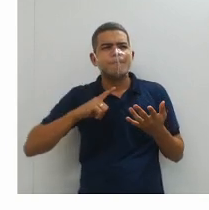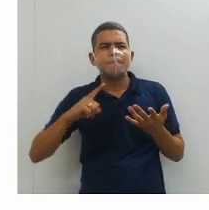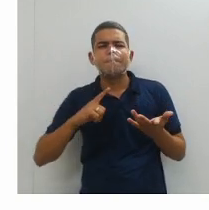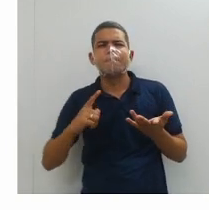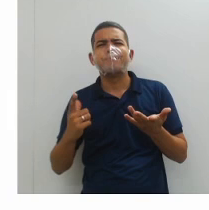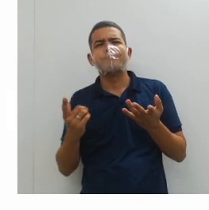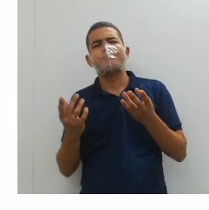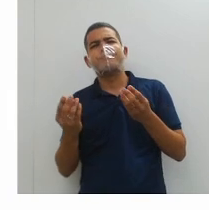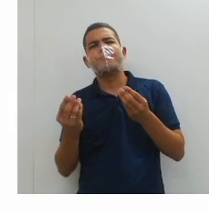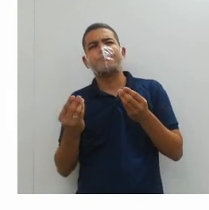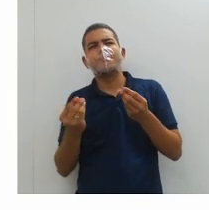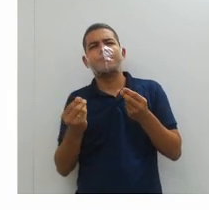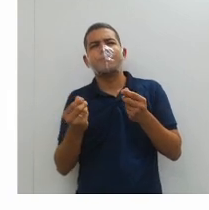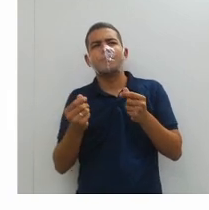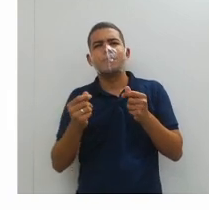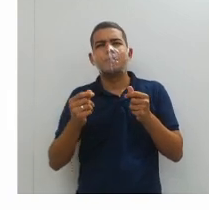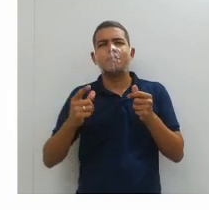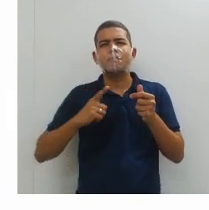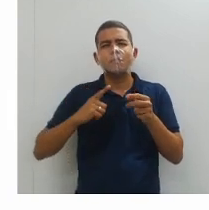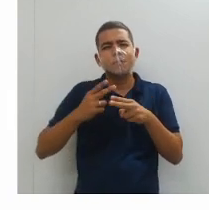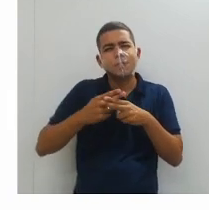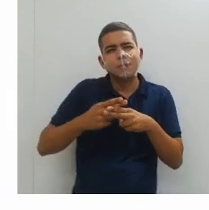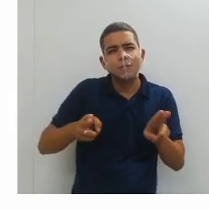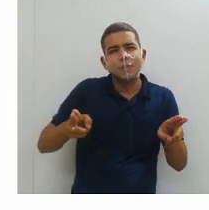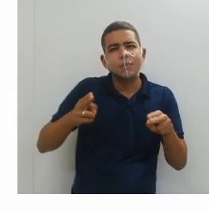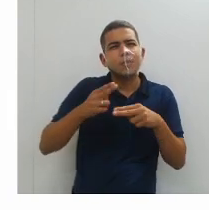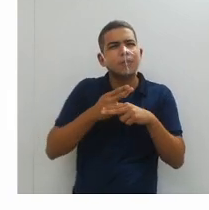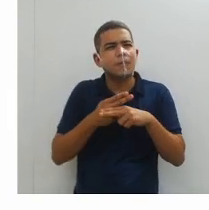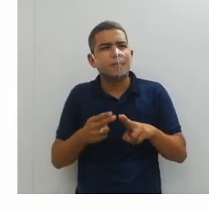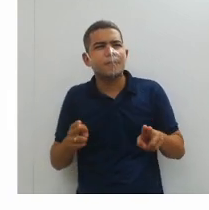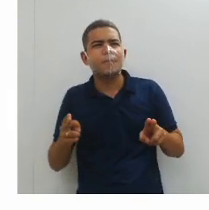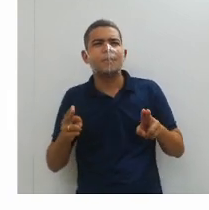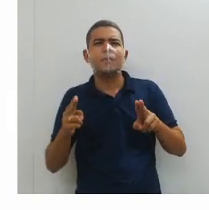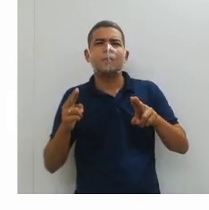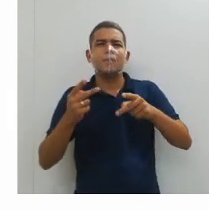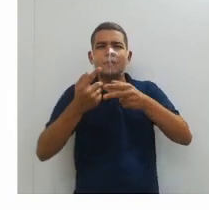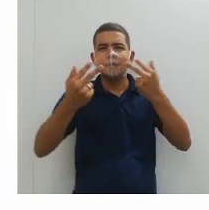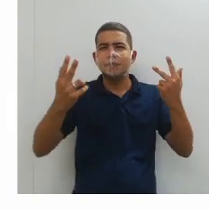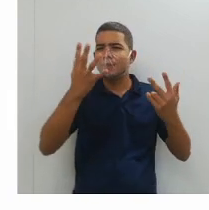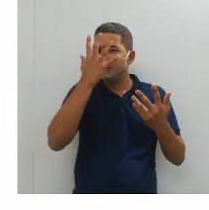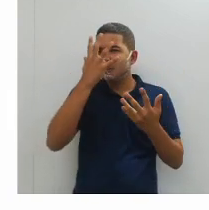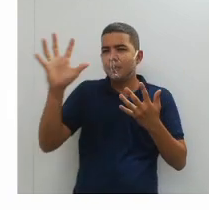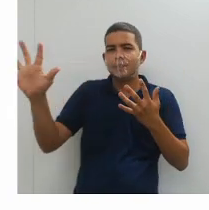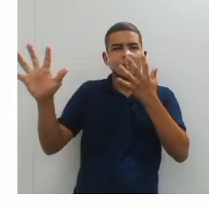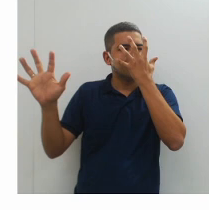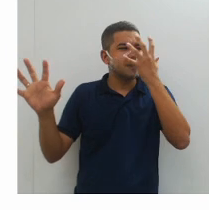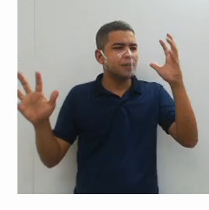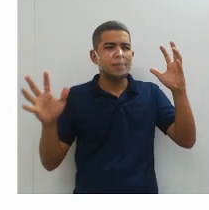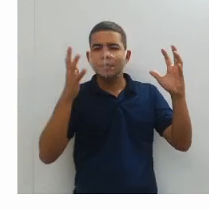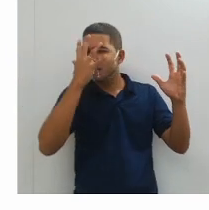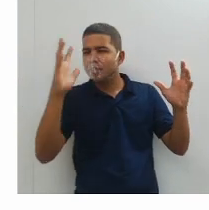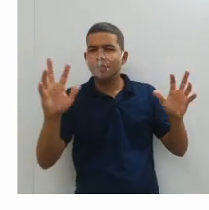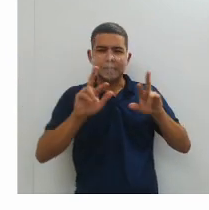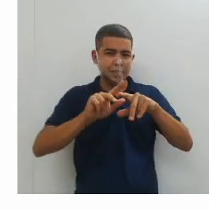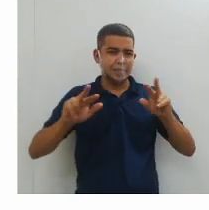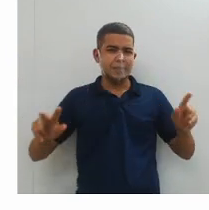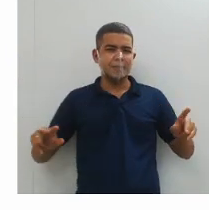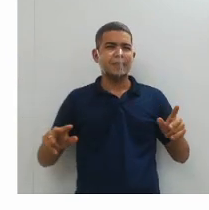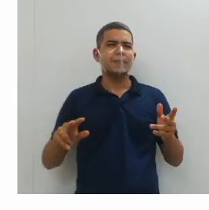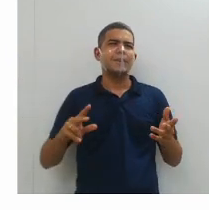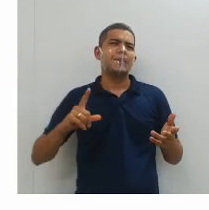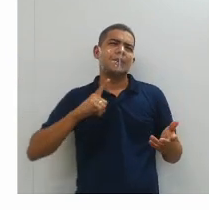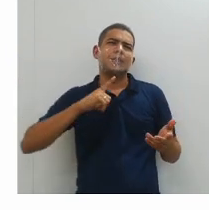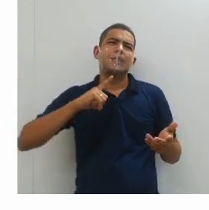dissimulam, não é? Disfarçam, não é? Tem várias caras, são volúveis,